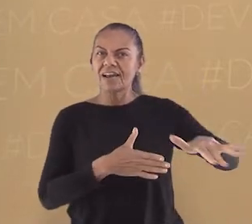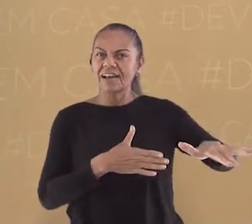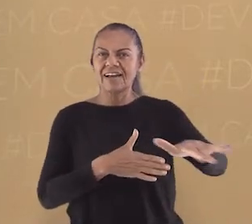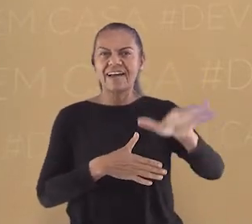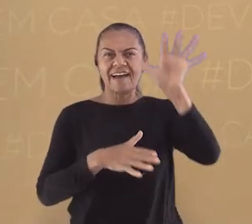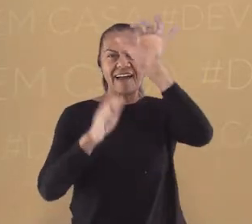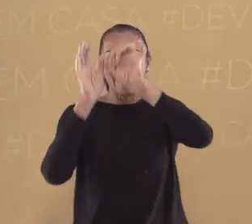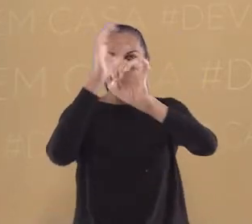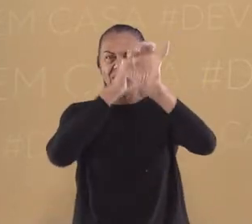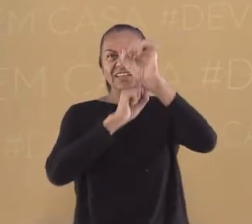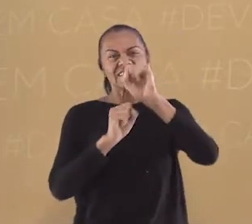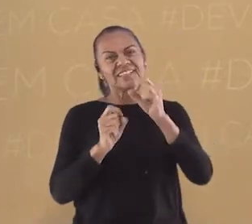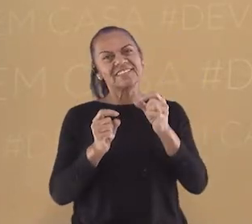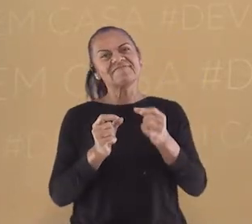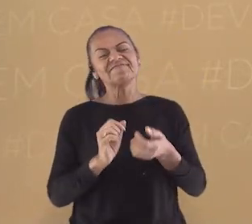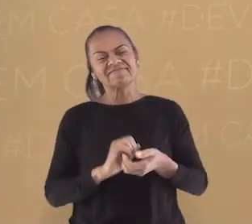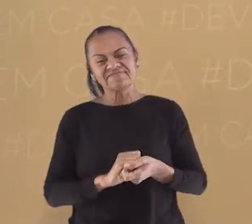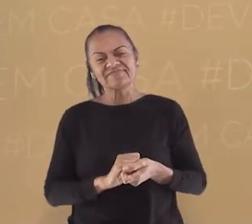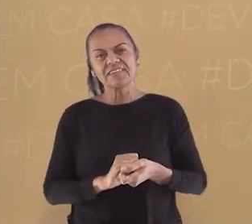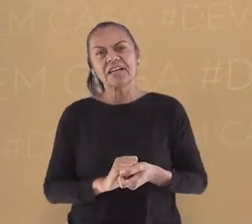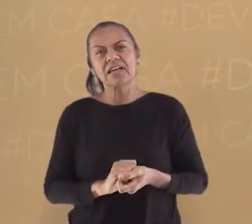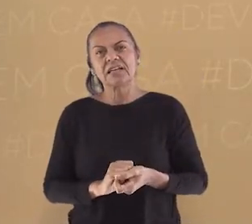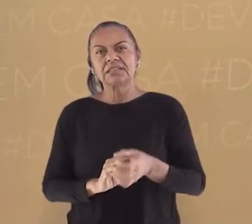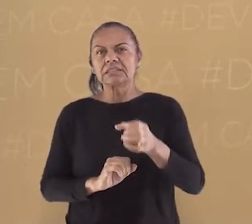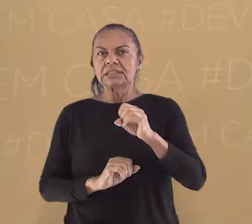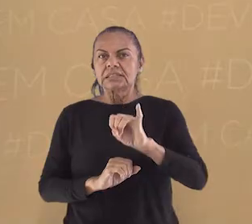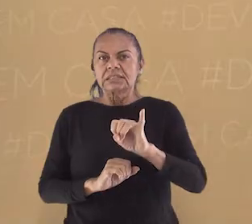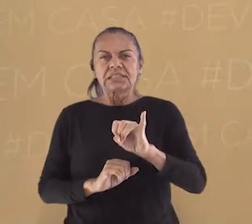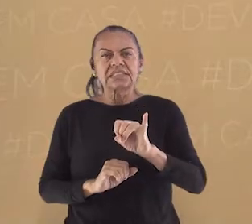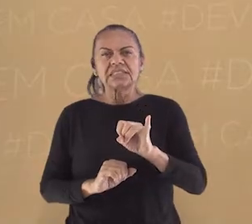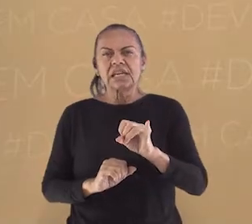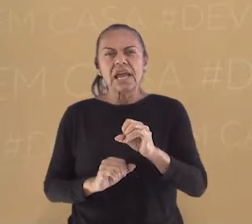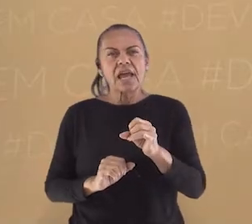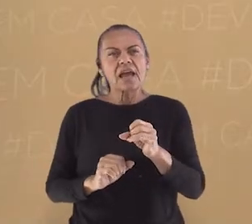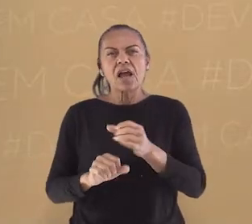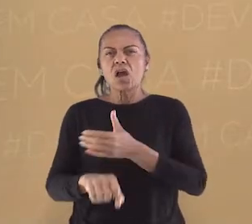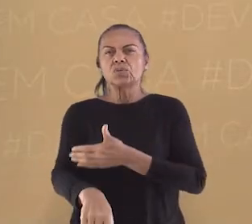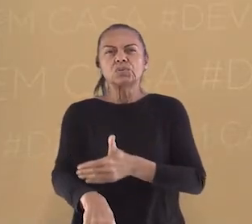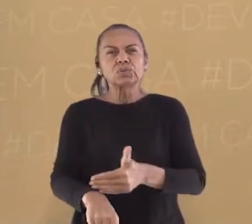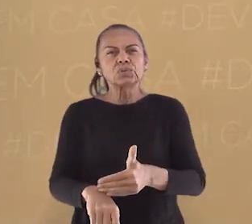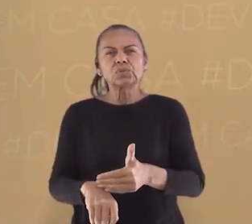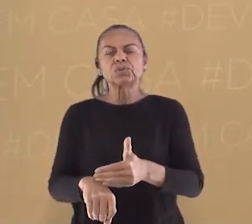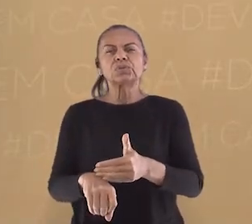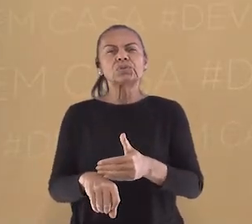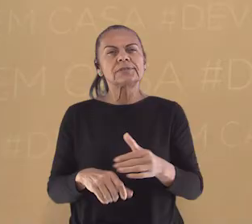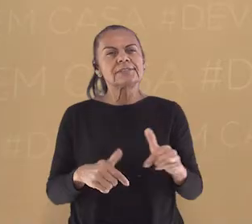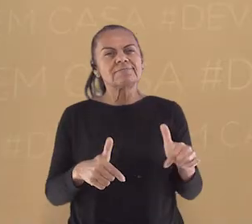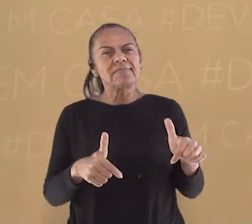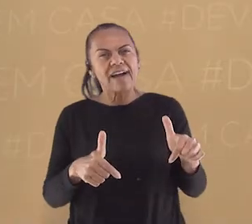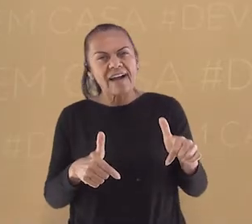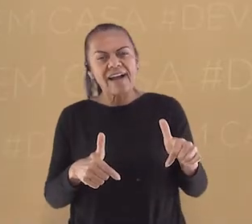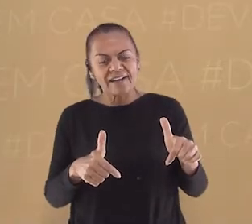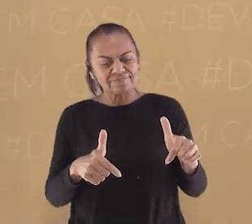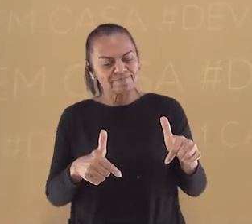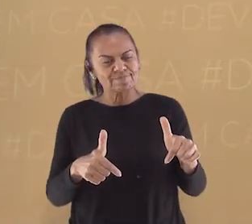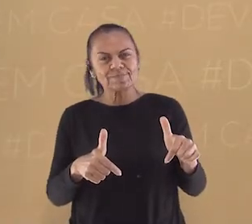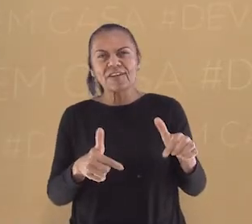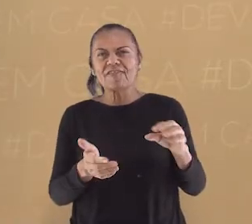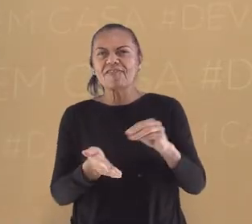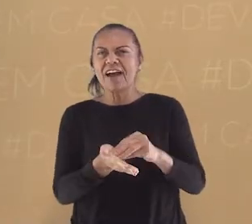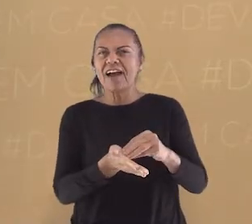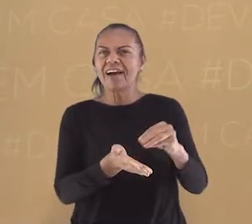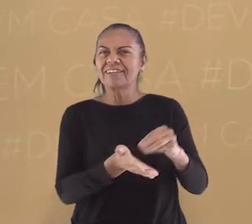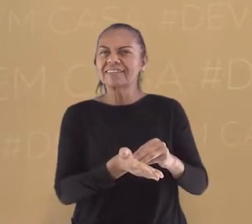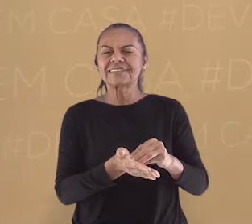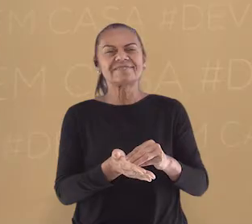religiosos. Quando não podemos fazer um desses ritos, sentimos falta. Dentro das religiões acontecem vários tipos